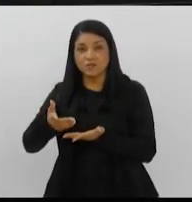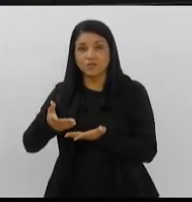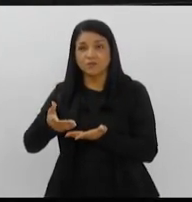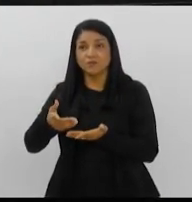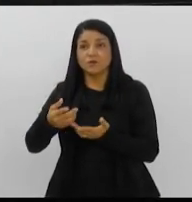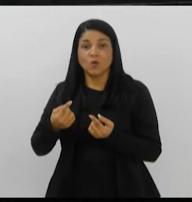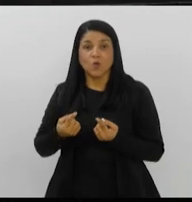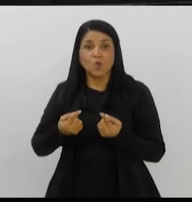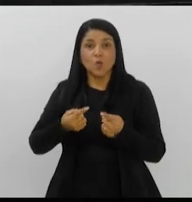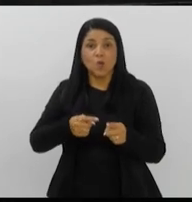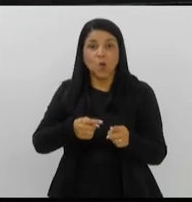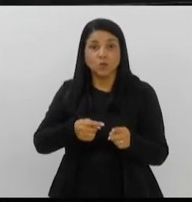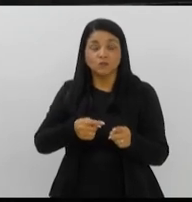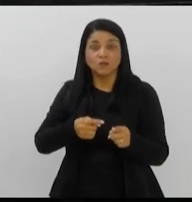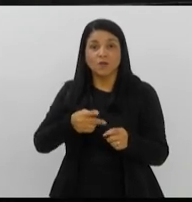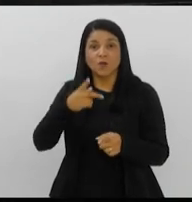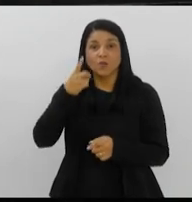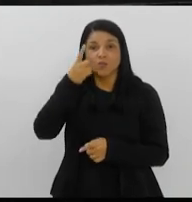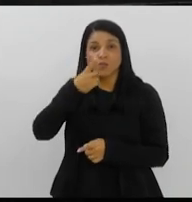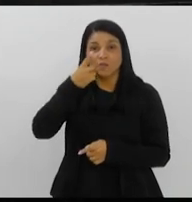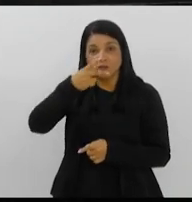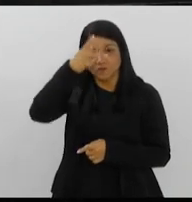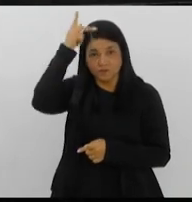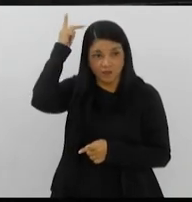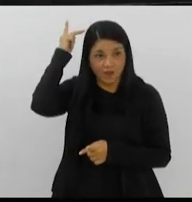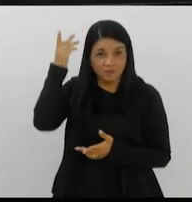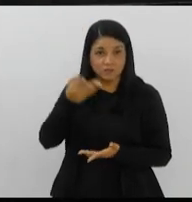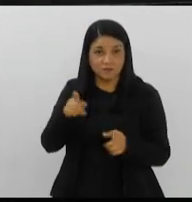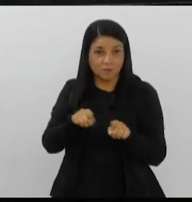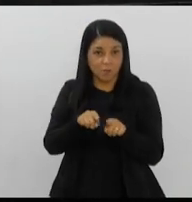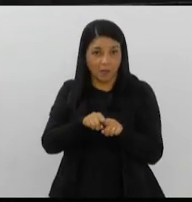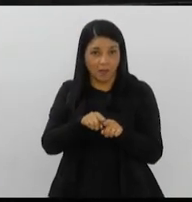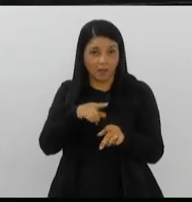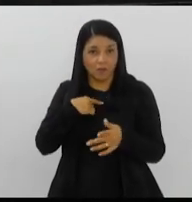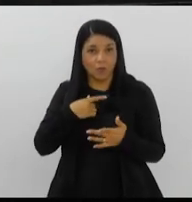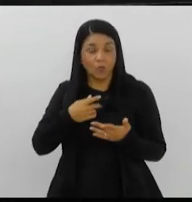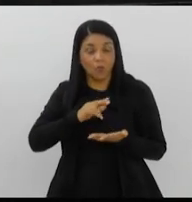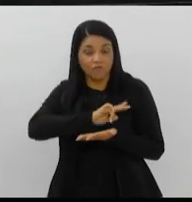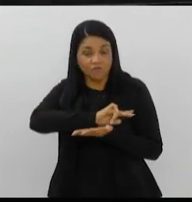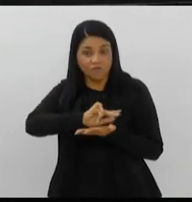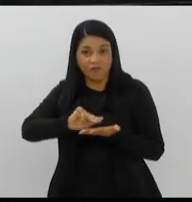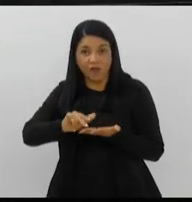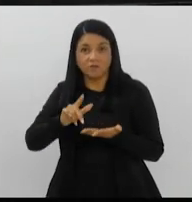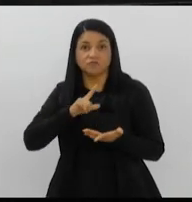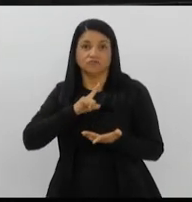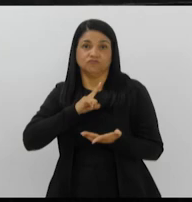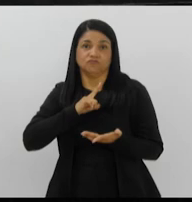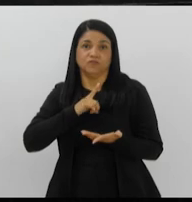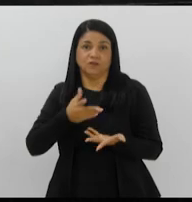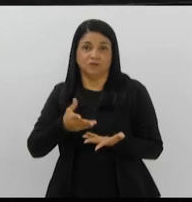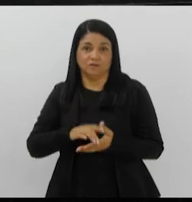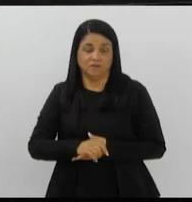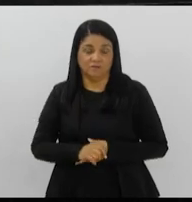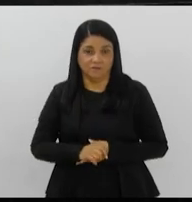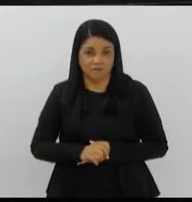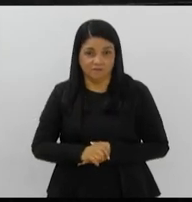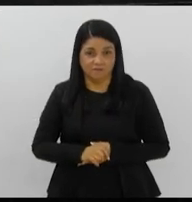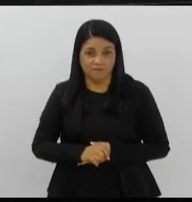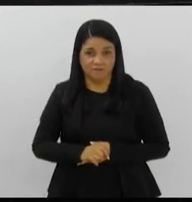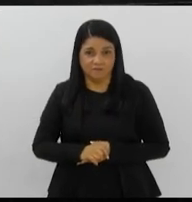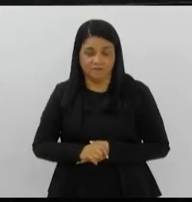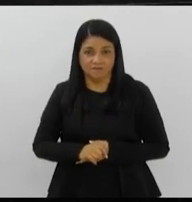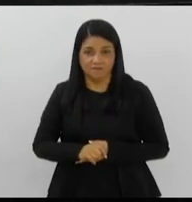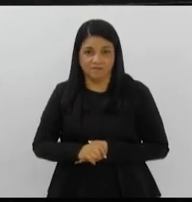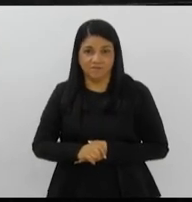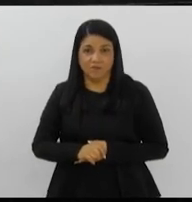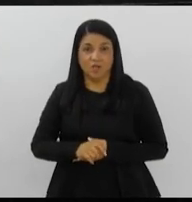Pacheco. Quantos rótulos essas forças já tiveram? E poucos sabem